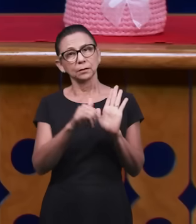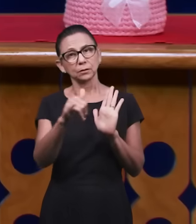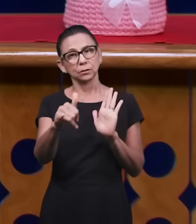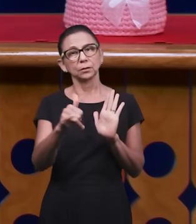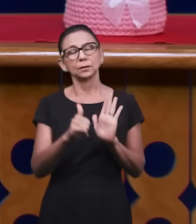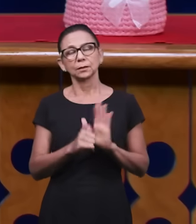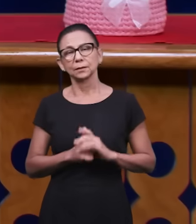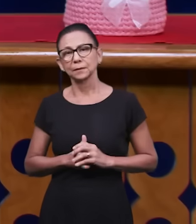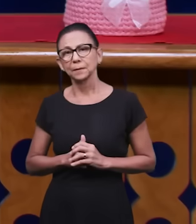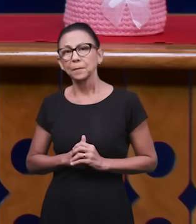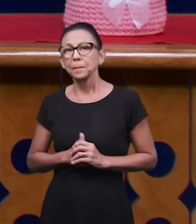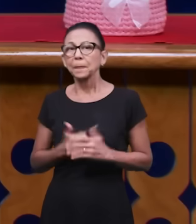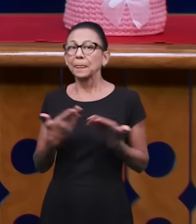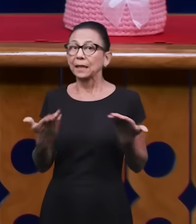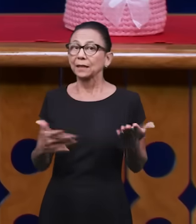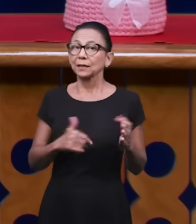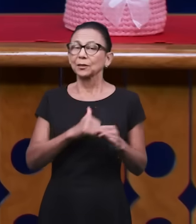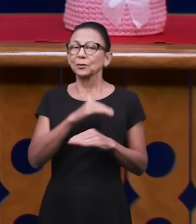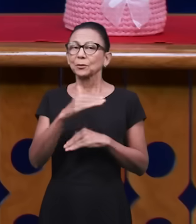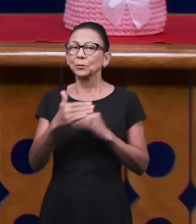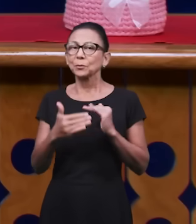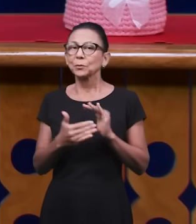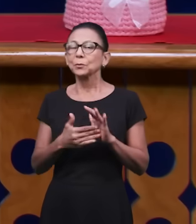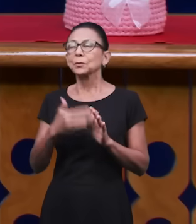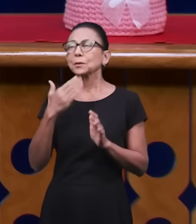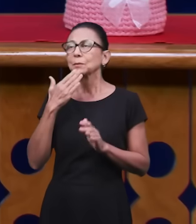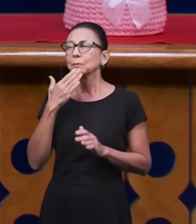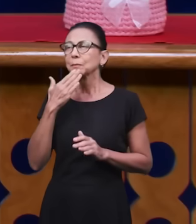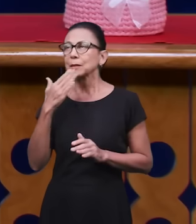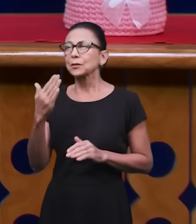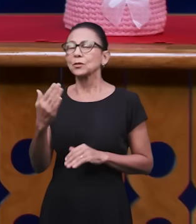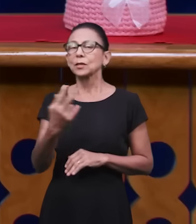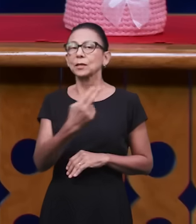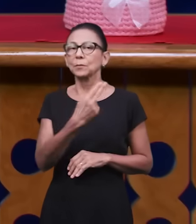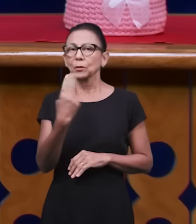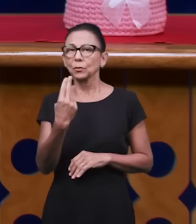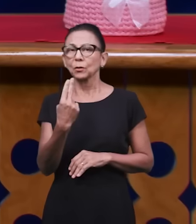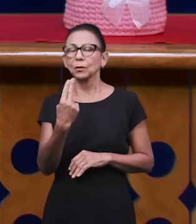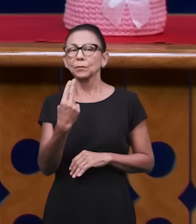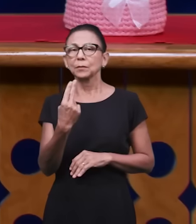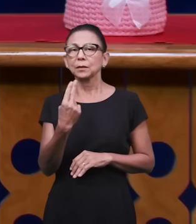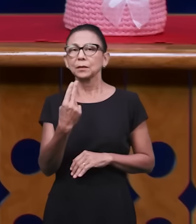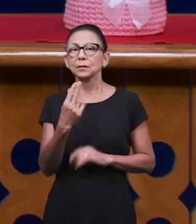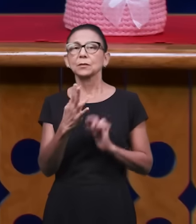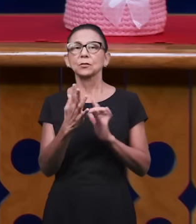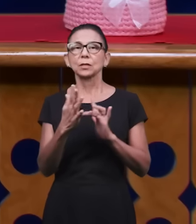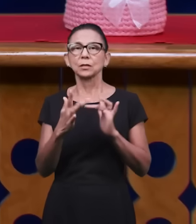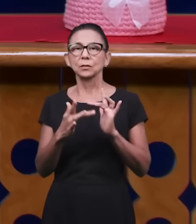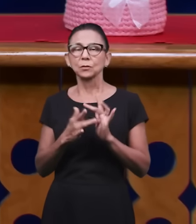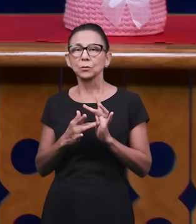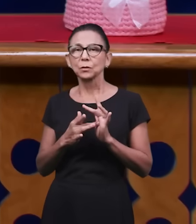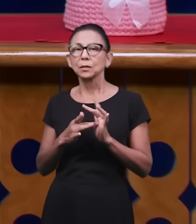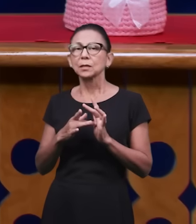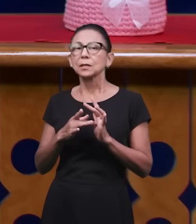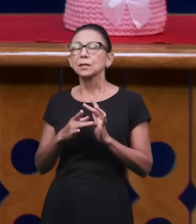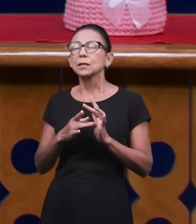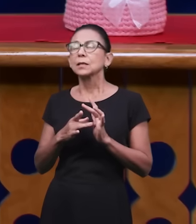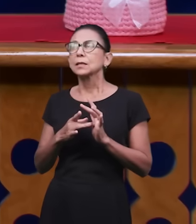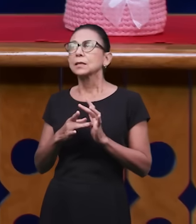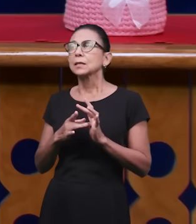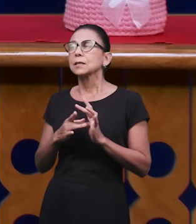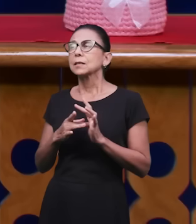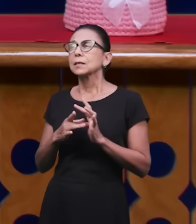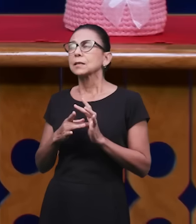que tudo que pedirdes em meu nome a meu Pai, Ele vô-lo conceda. A palavra, meus irmãos, não